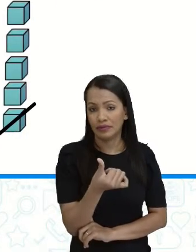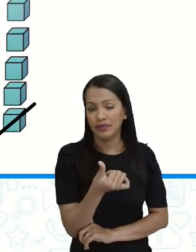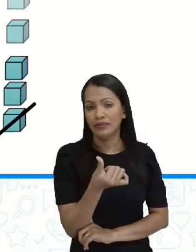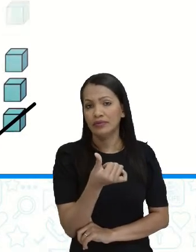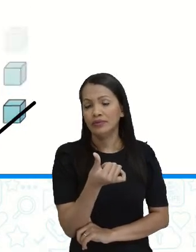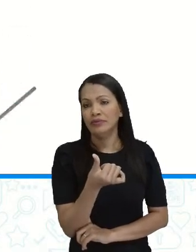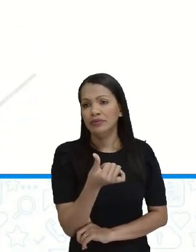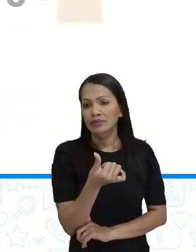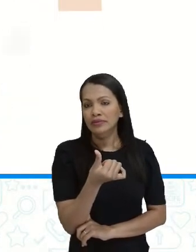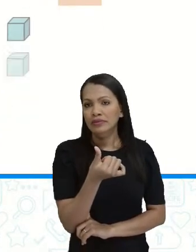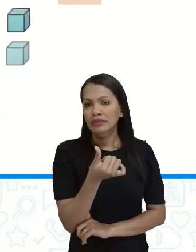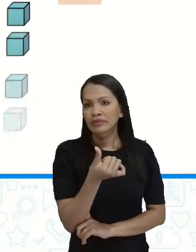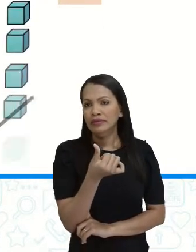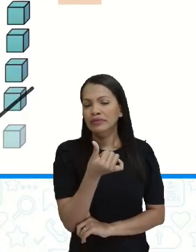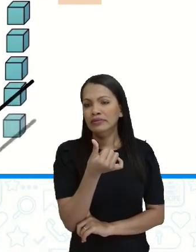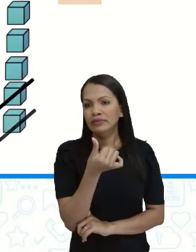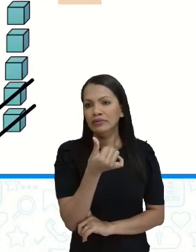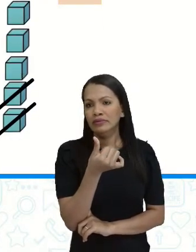6,